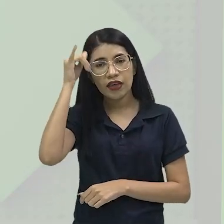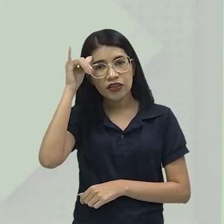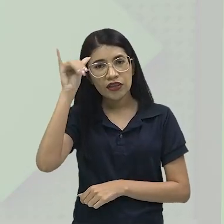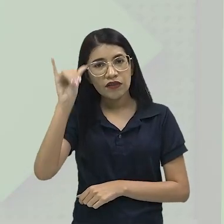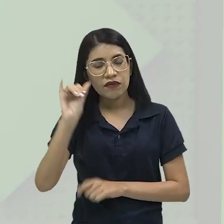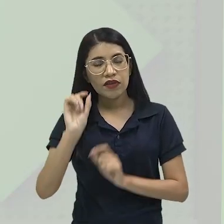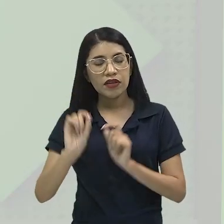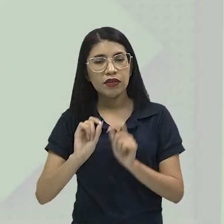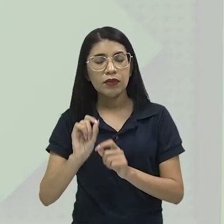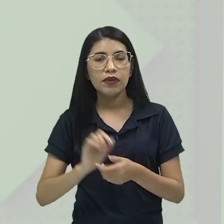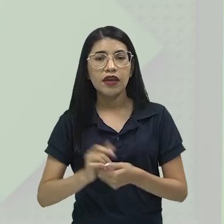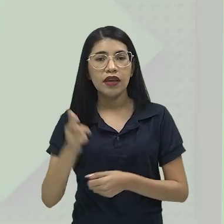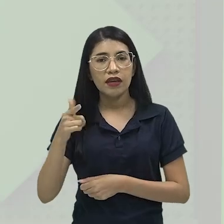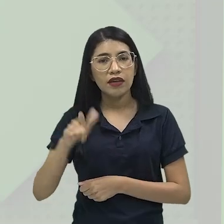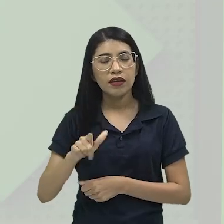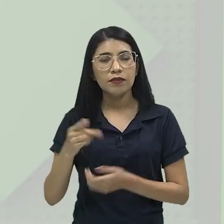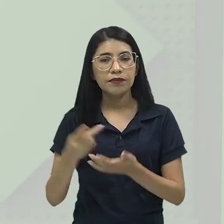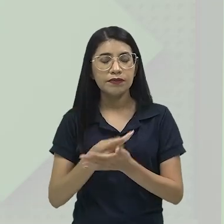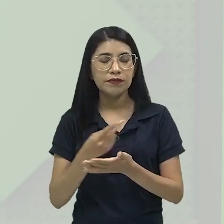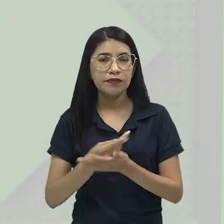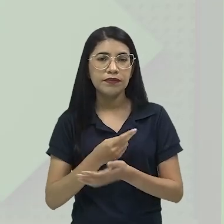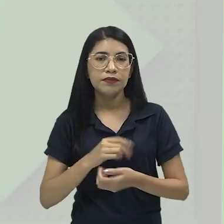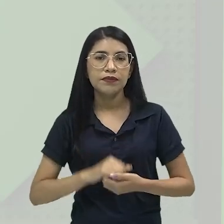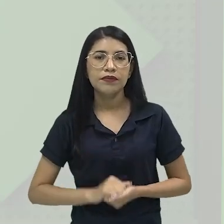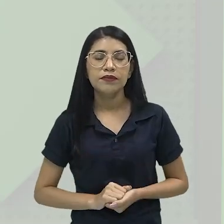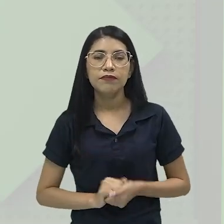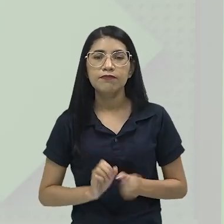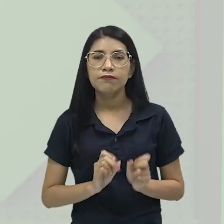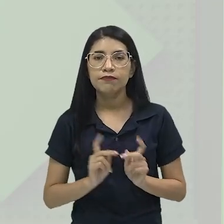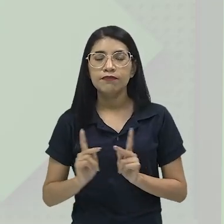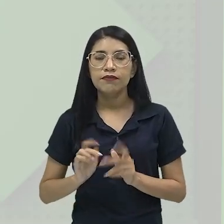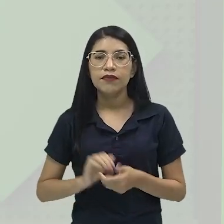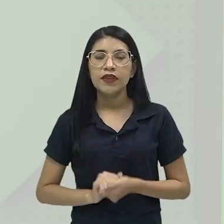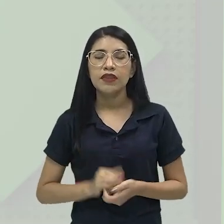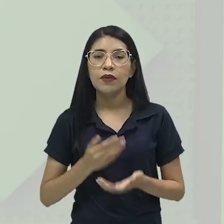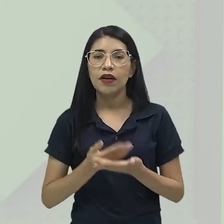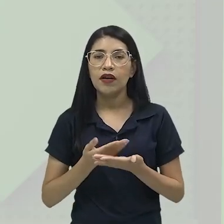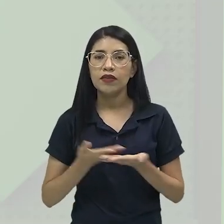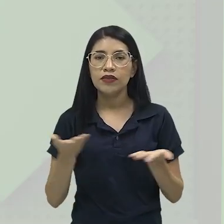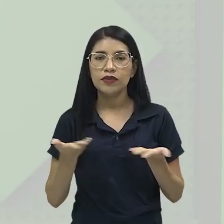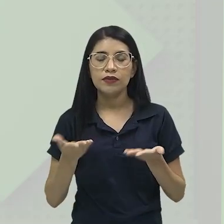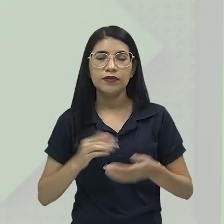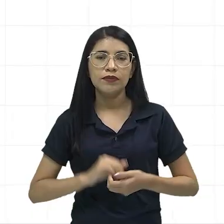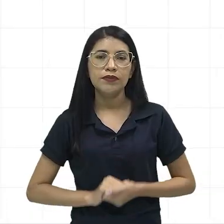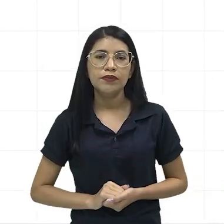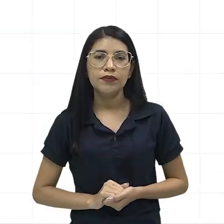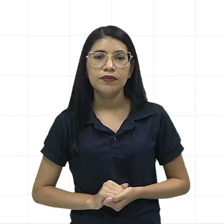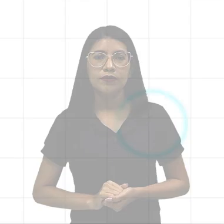evita os erros que foram feitos no passado, certo? Essa foi a nossa aula.